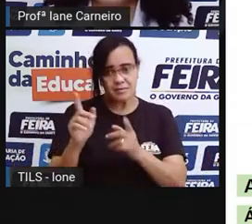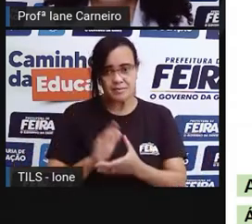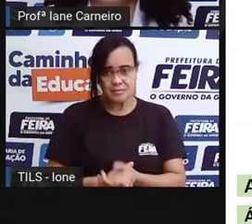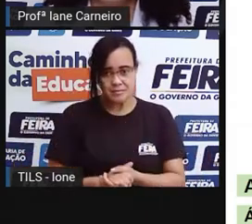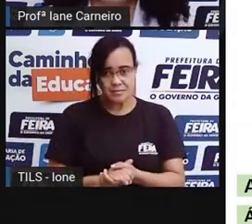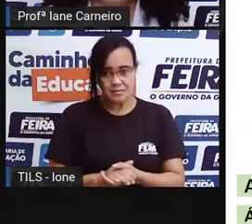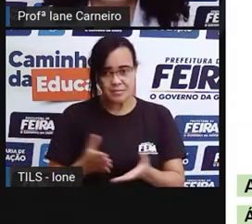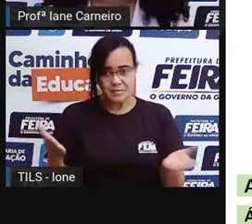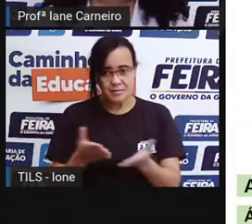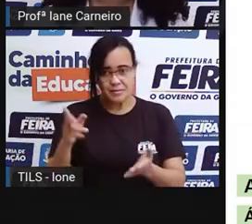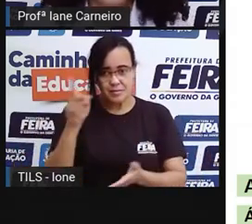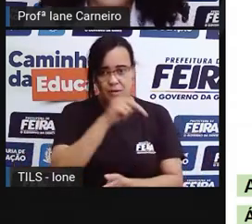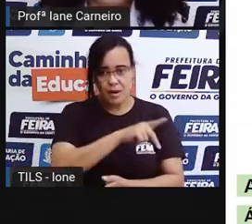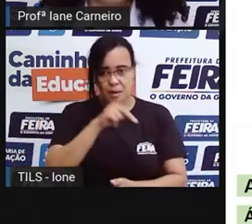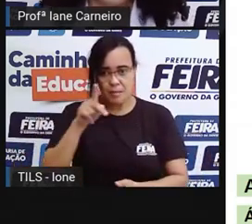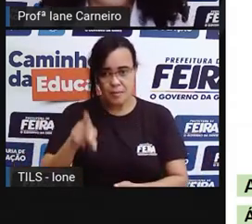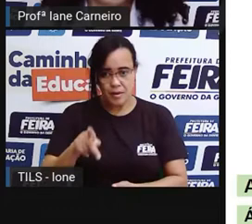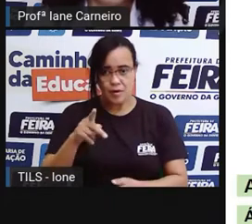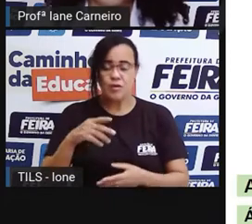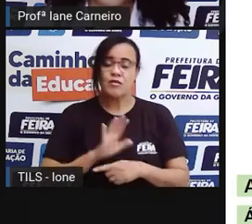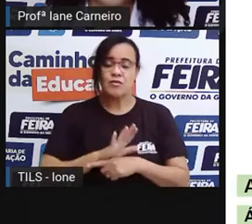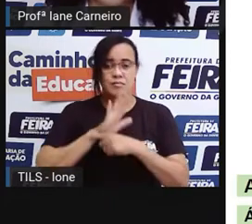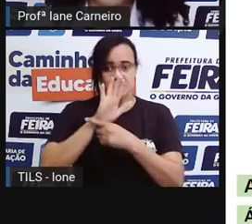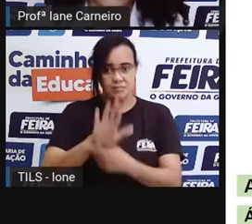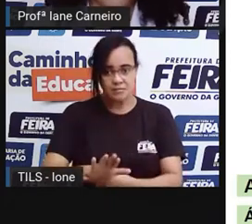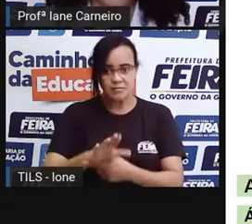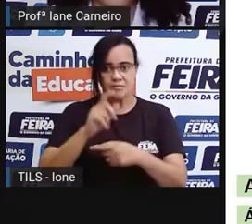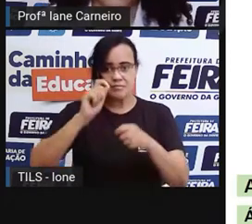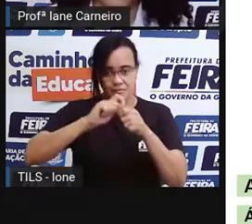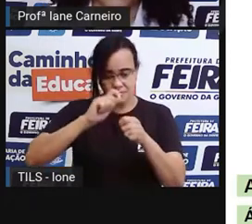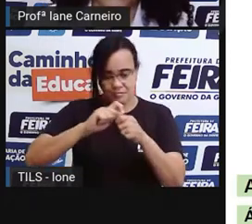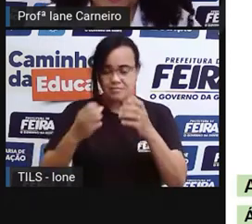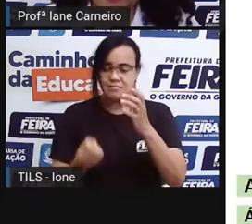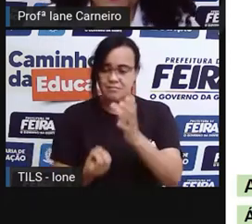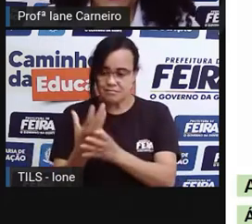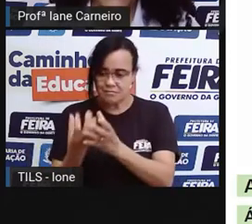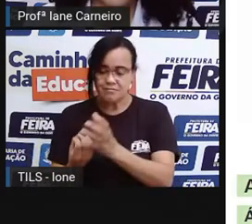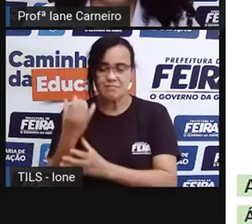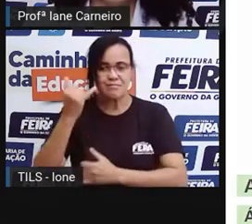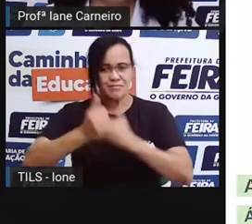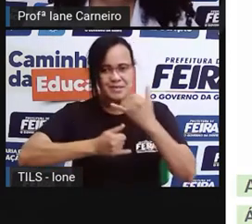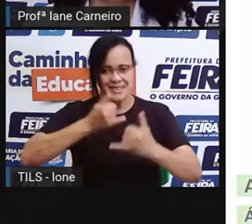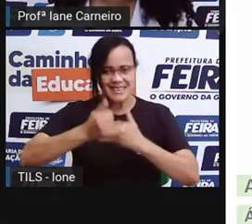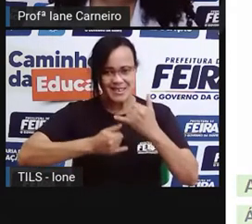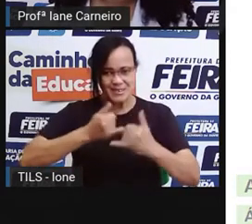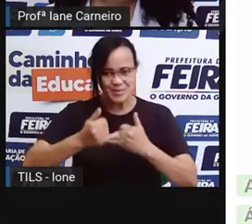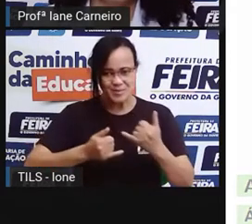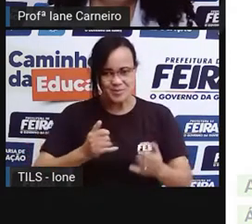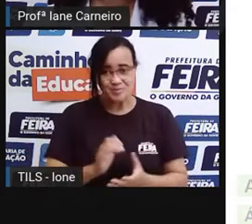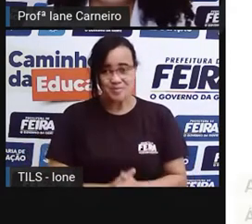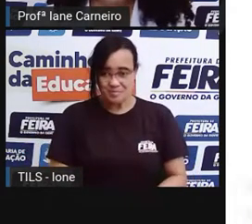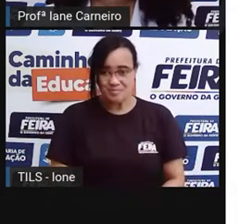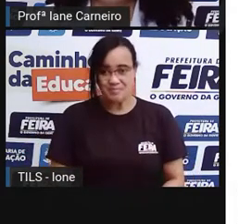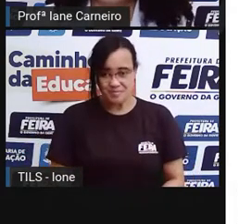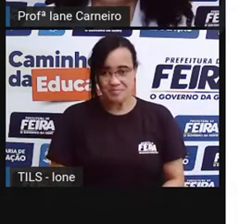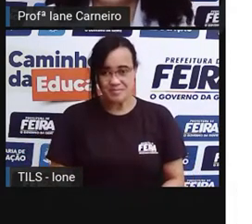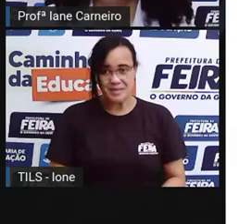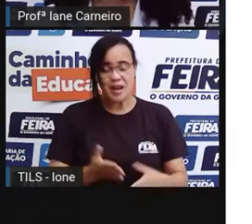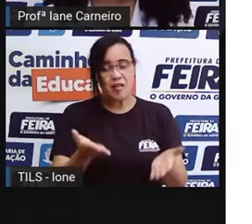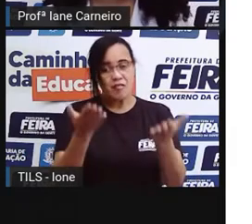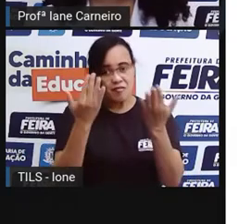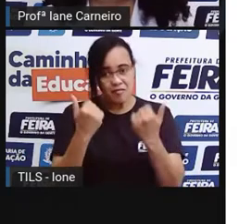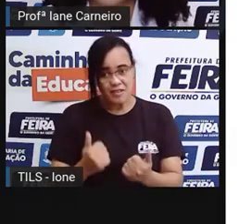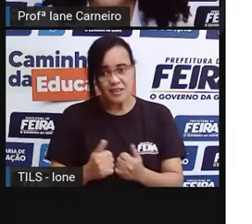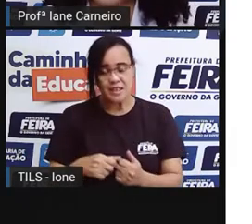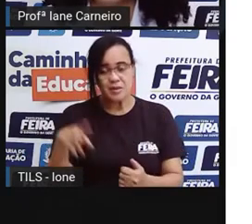várias, algumas sugestões para vocês construírem os próprios brinquedos de vocês, tá bom? Então, vamos relembrar